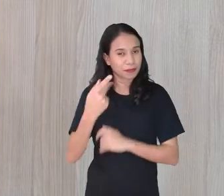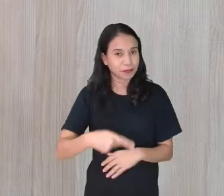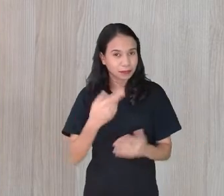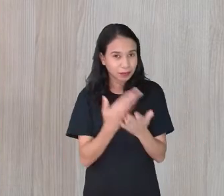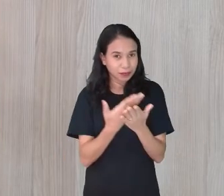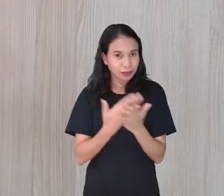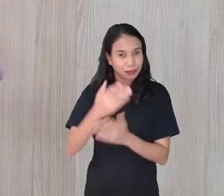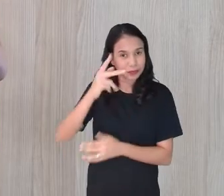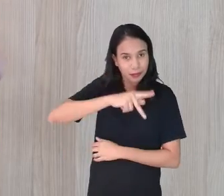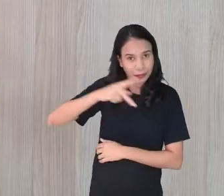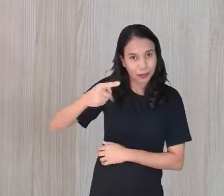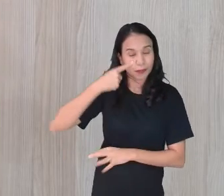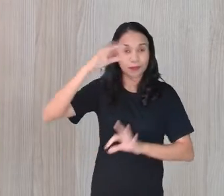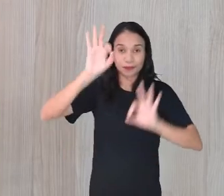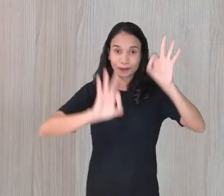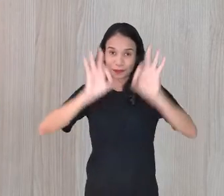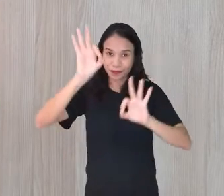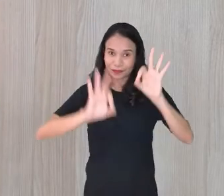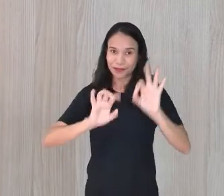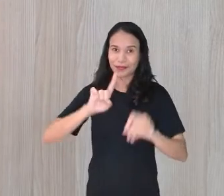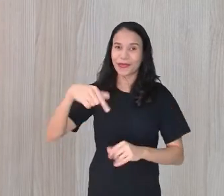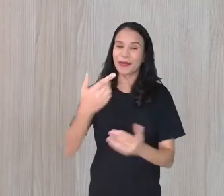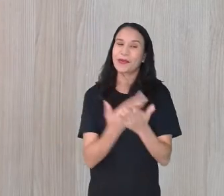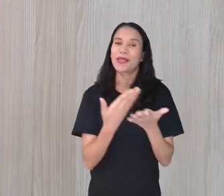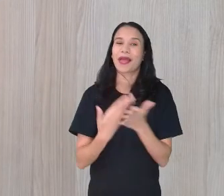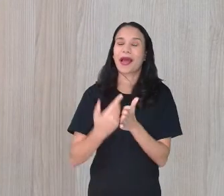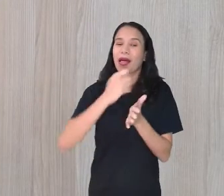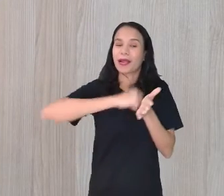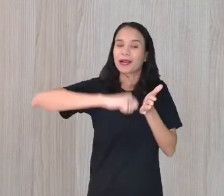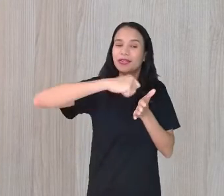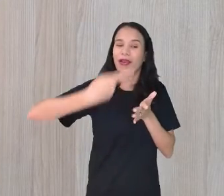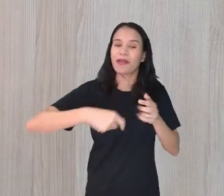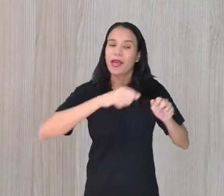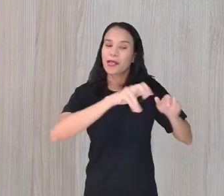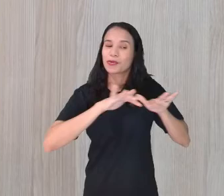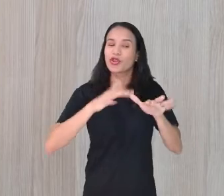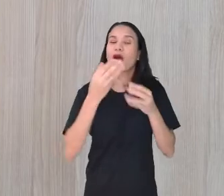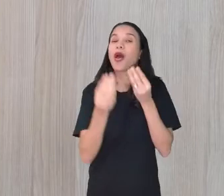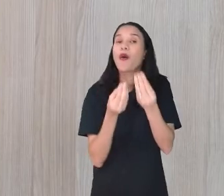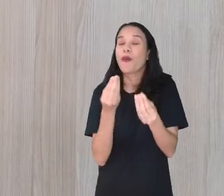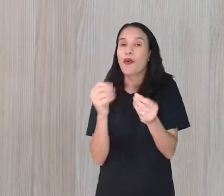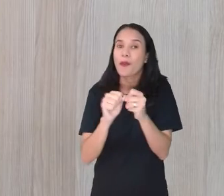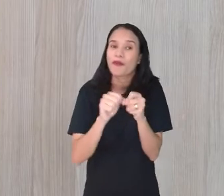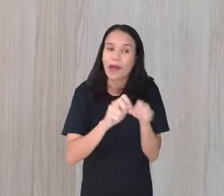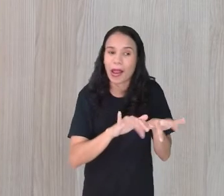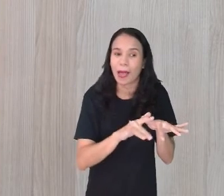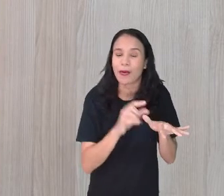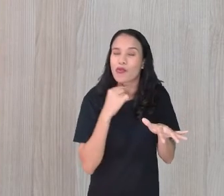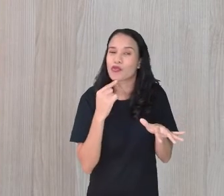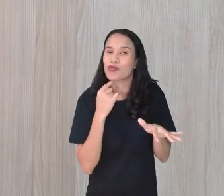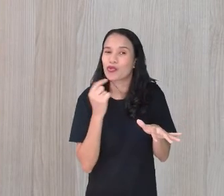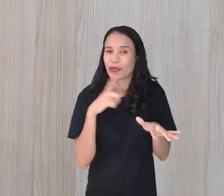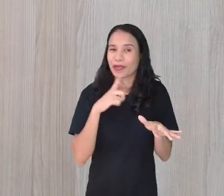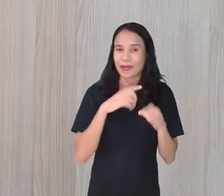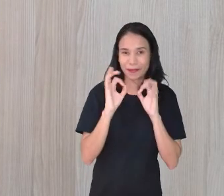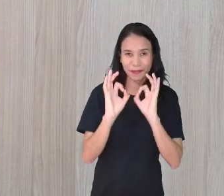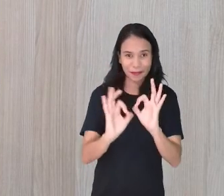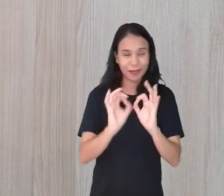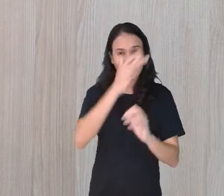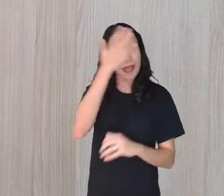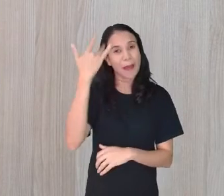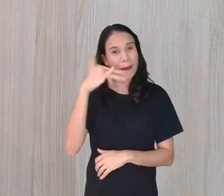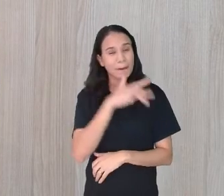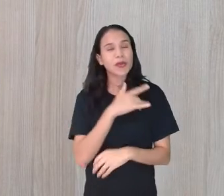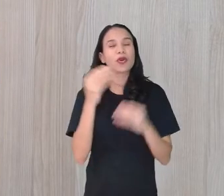professor Pedro. Organiza aí e na próxima aula escreve aqui no chat como foi que tu fez, se tu teve alguma dúvida, tá certo? Pessoal,